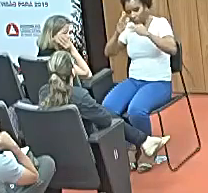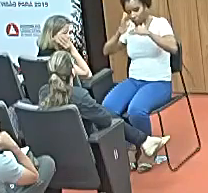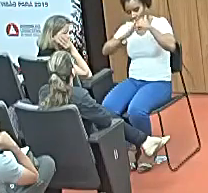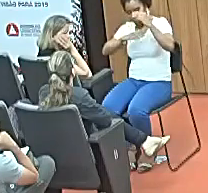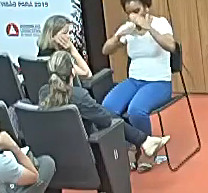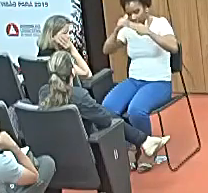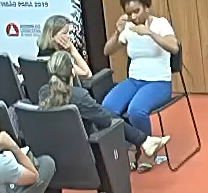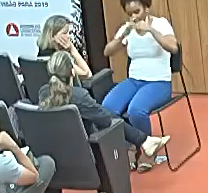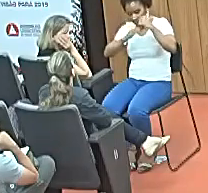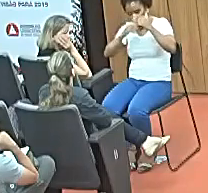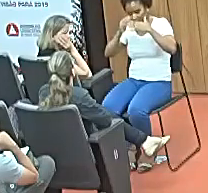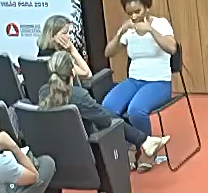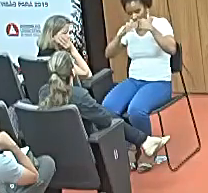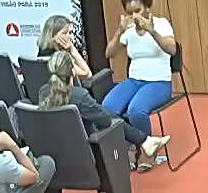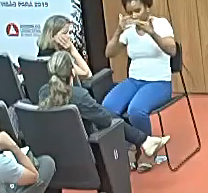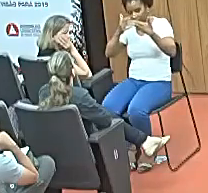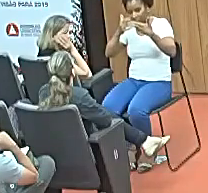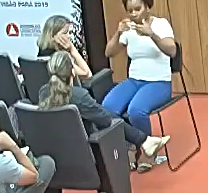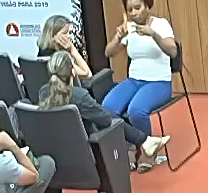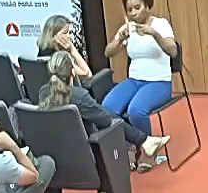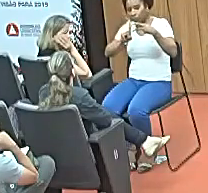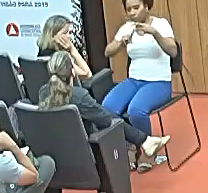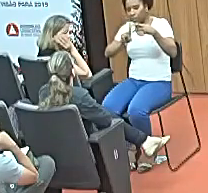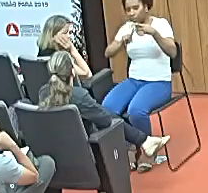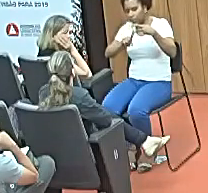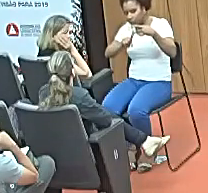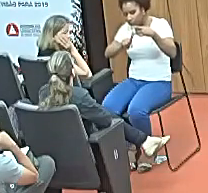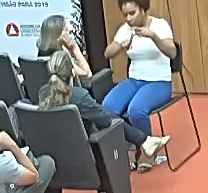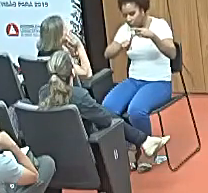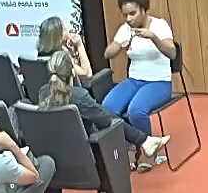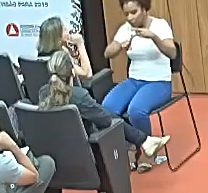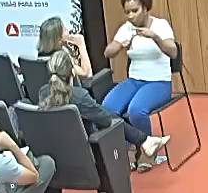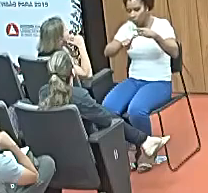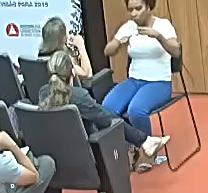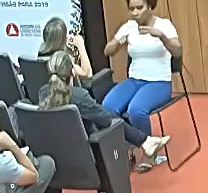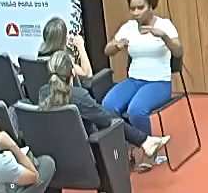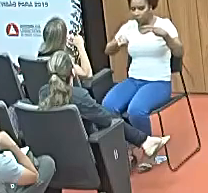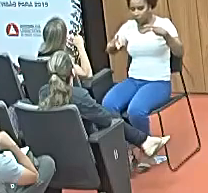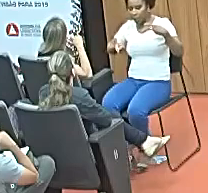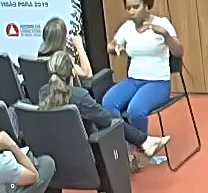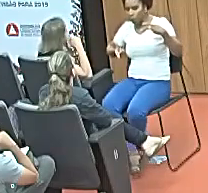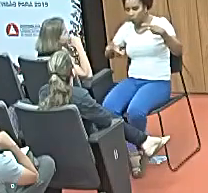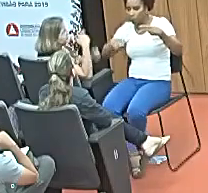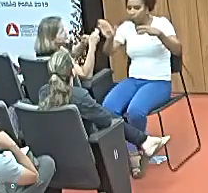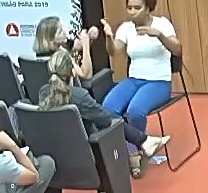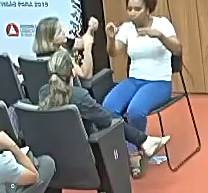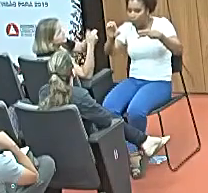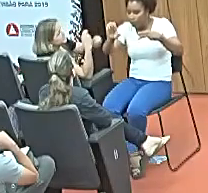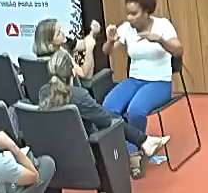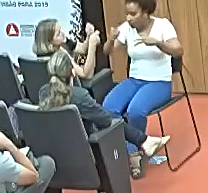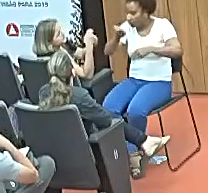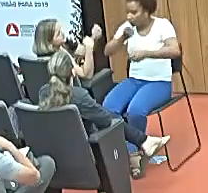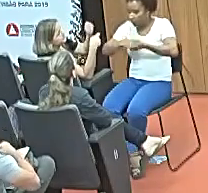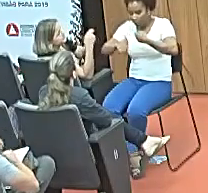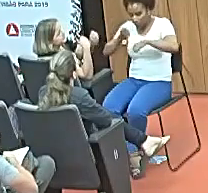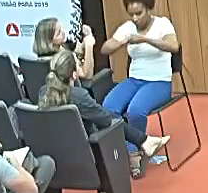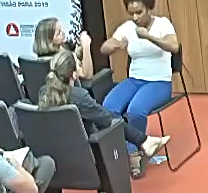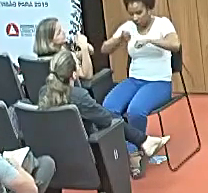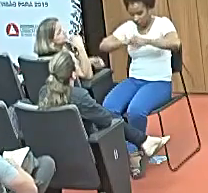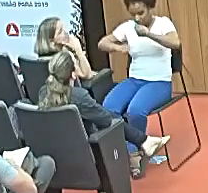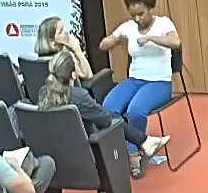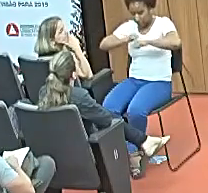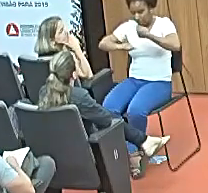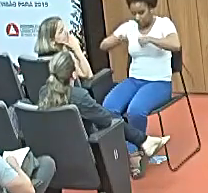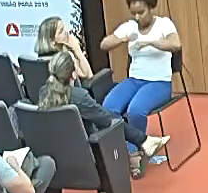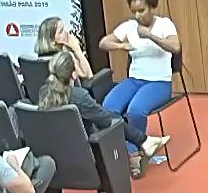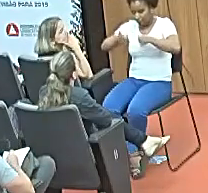economia popular solidária e como resultado dessas discussões foram apresentadas algumas sugestões é